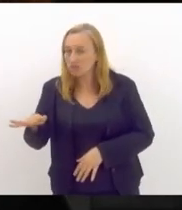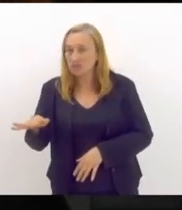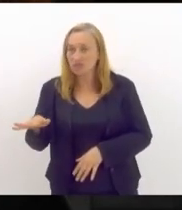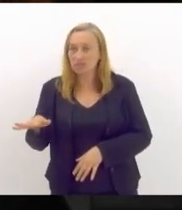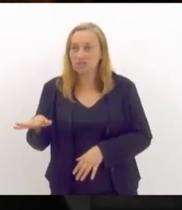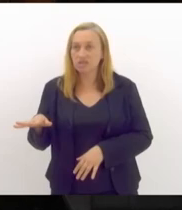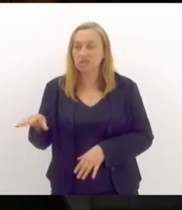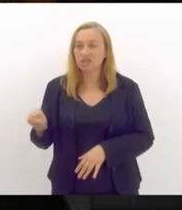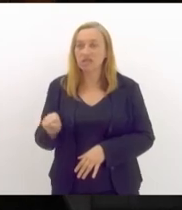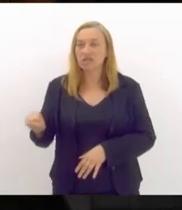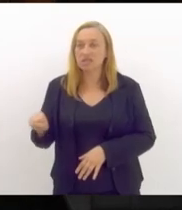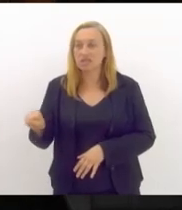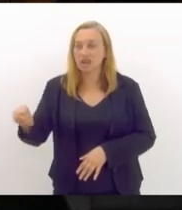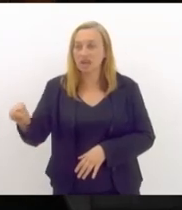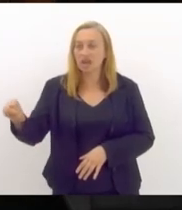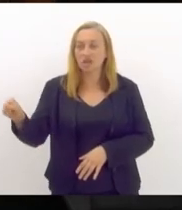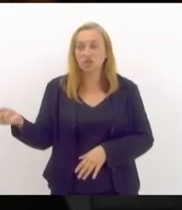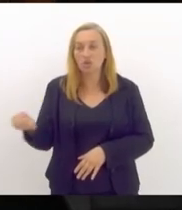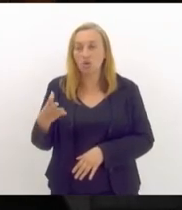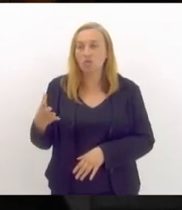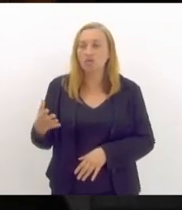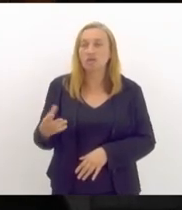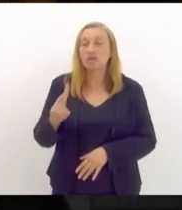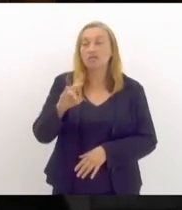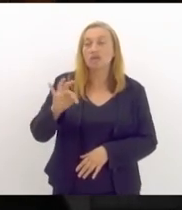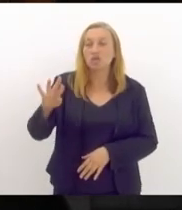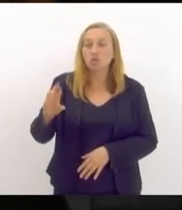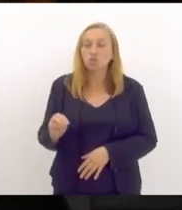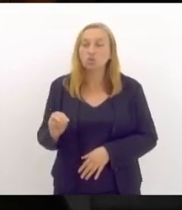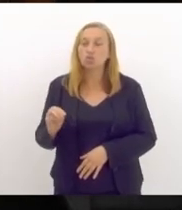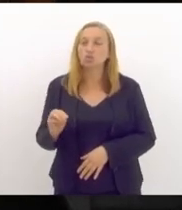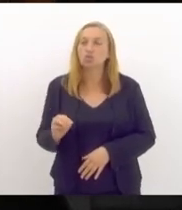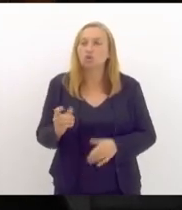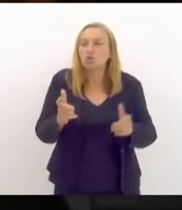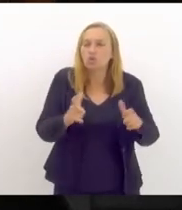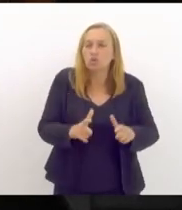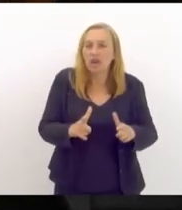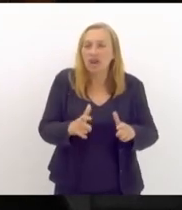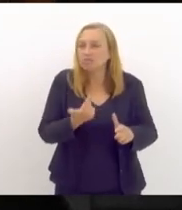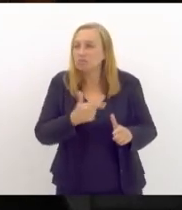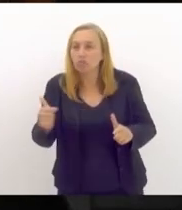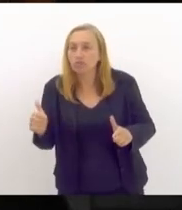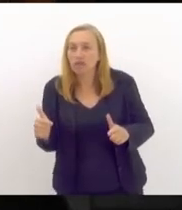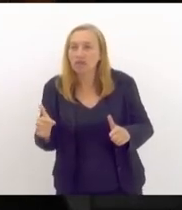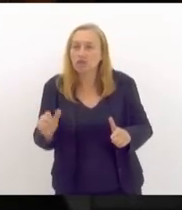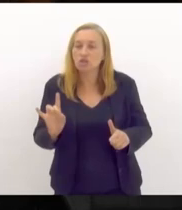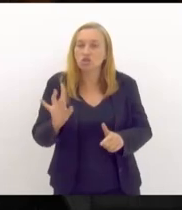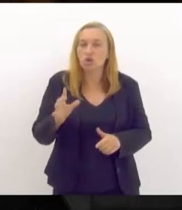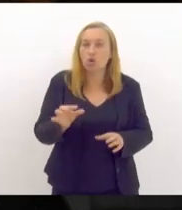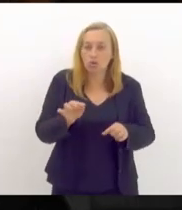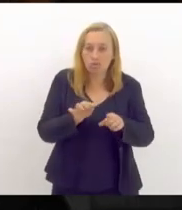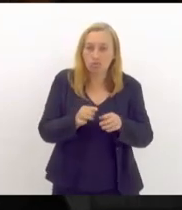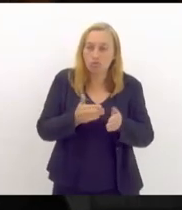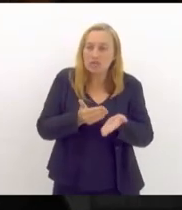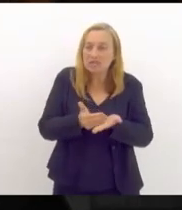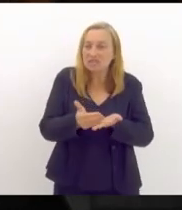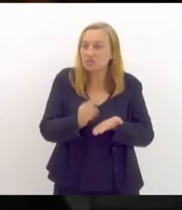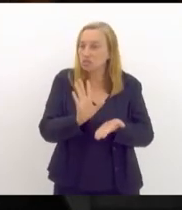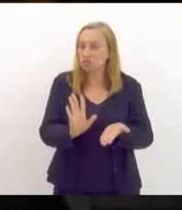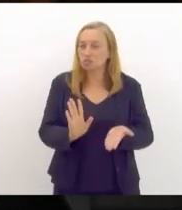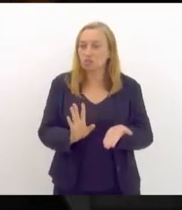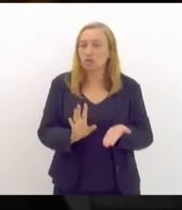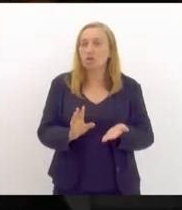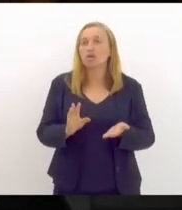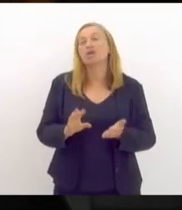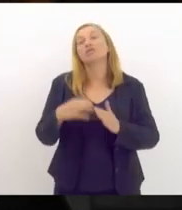subida da Serra atual e adultos esses que levam a lugar nenhum só um pedaço e essa